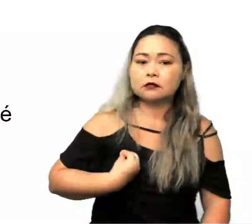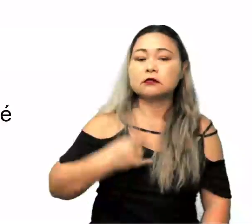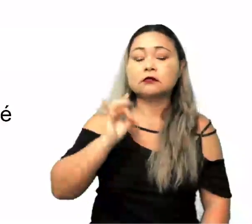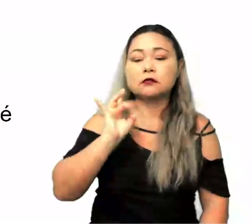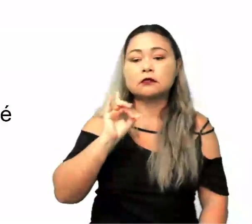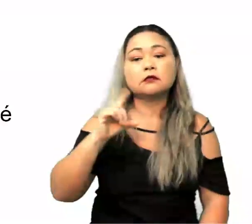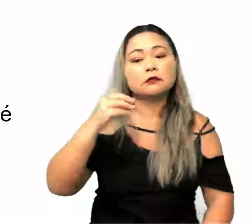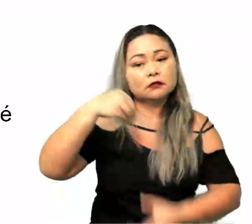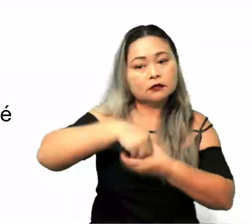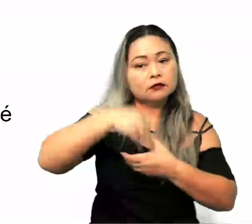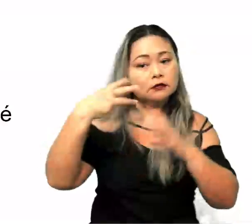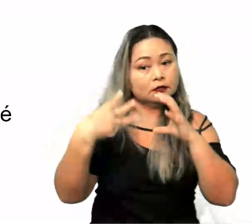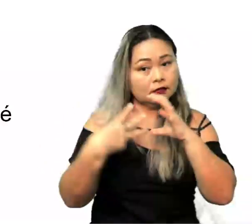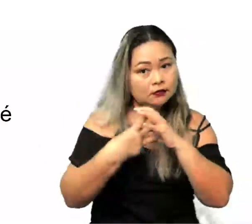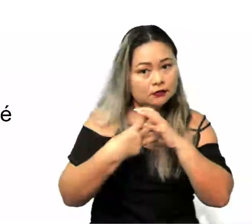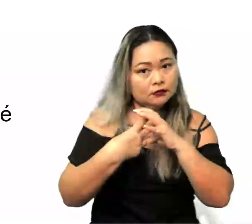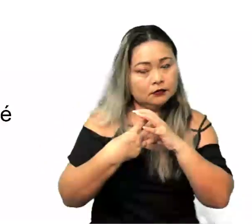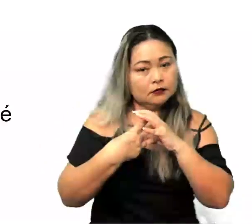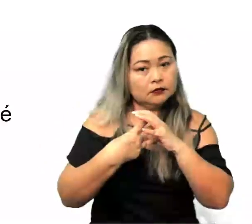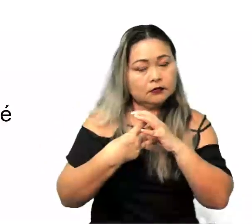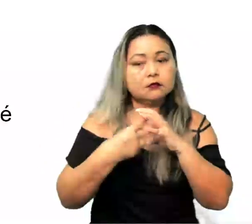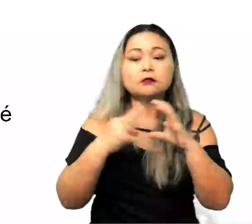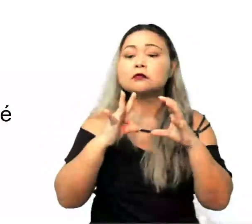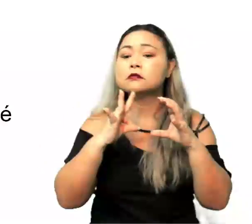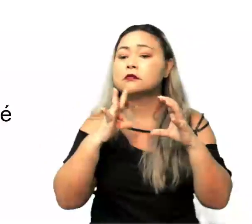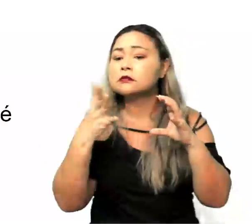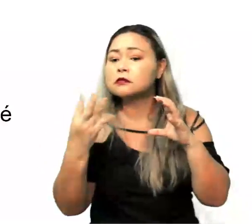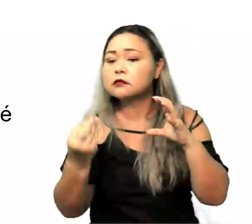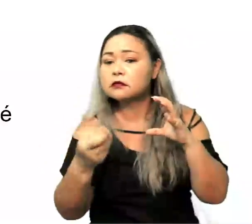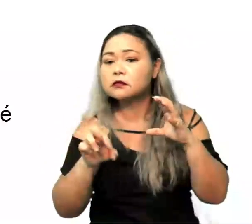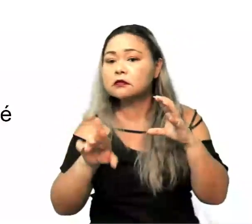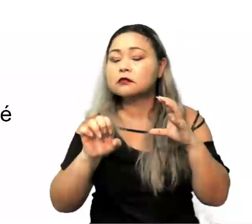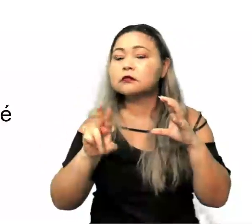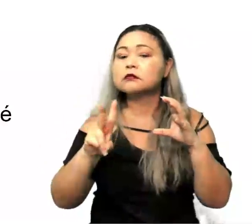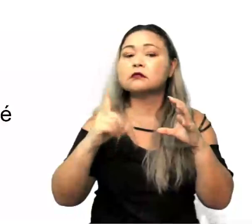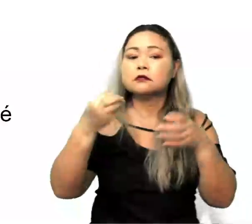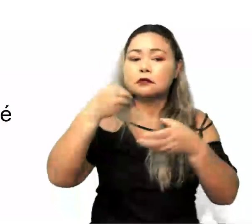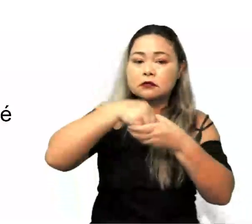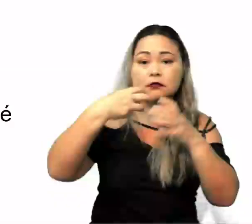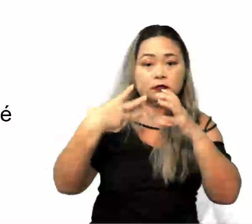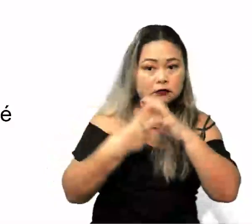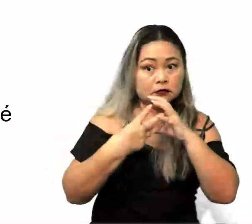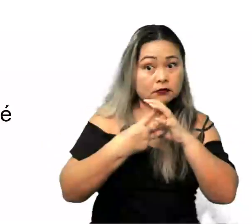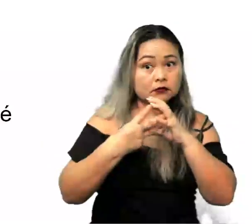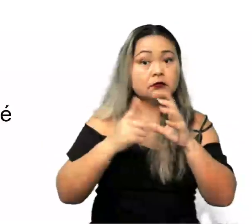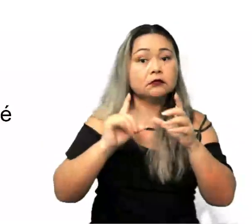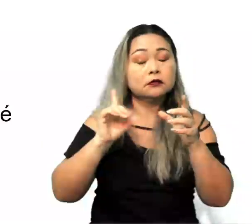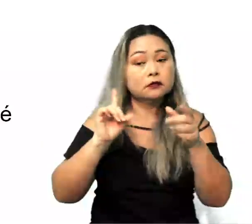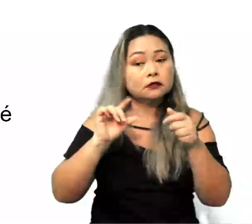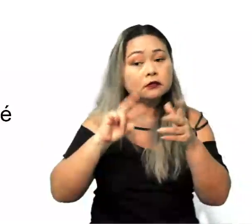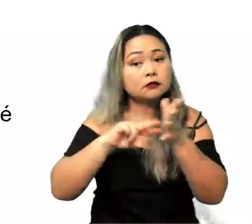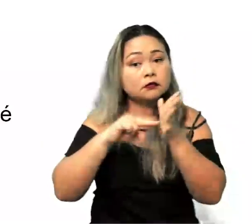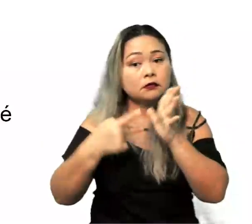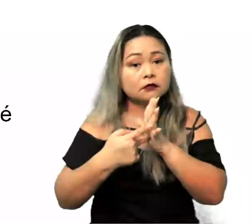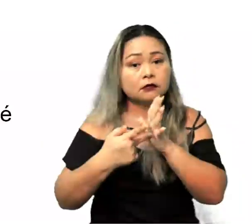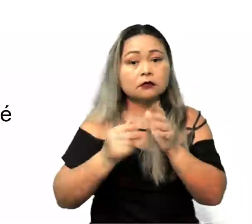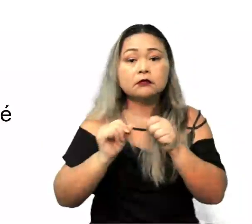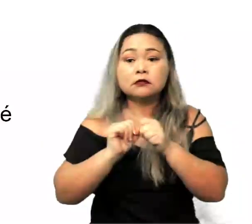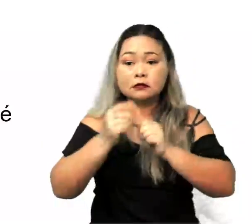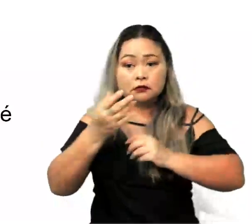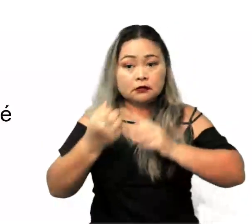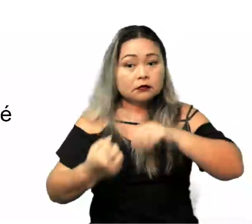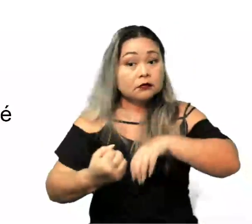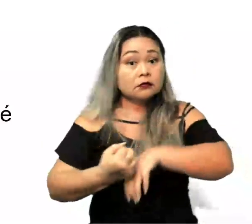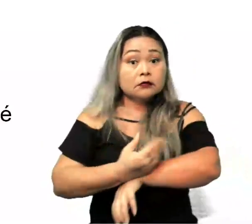existe somente nas células. Todos os seres vivos são compostos de células, ou seja, todas as reações do